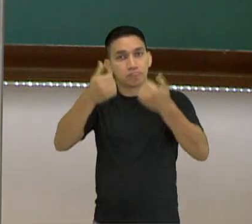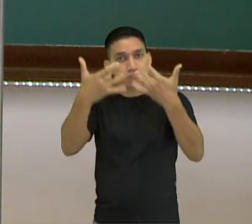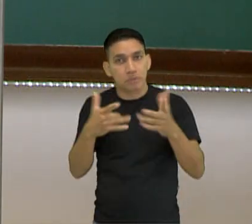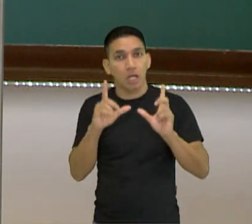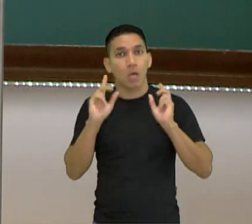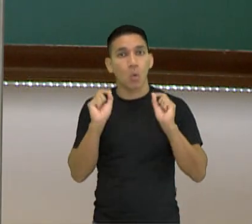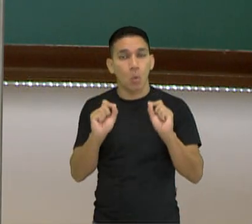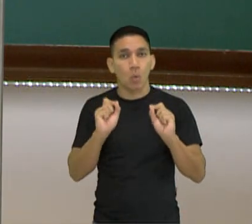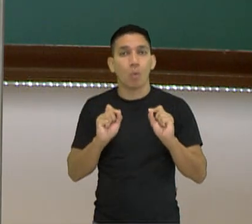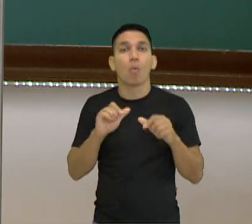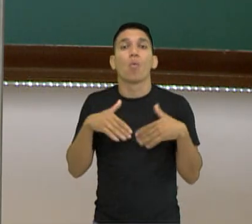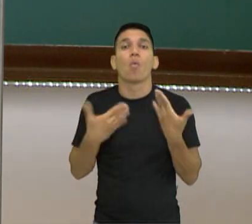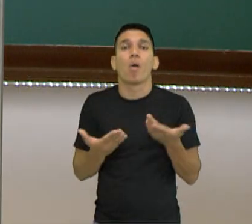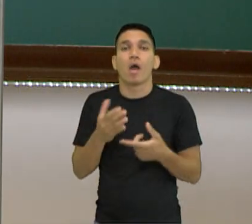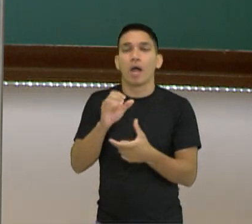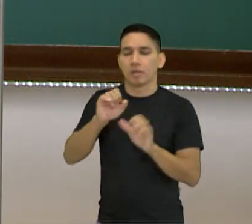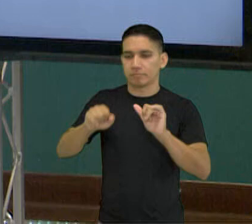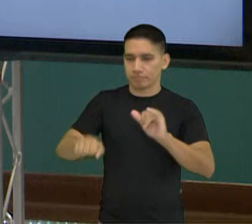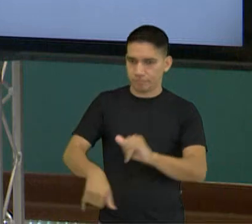sobre o